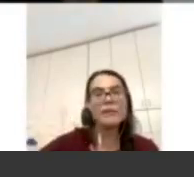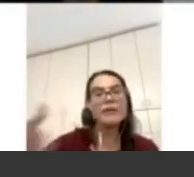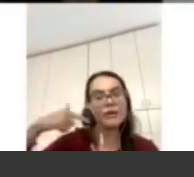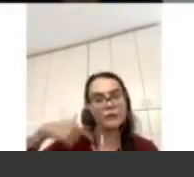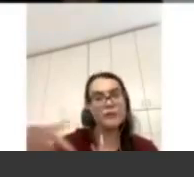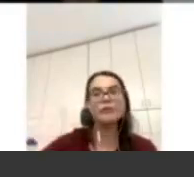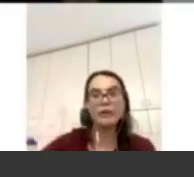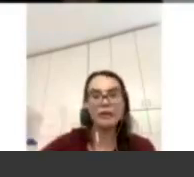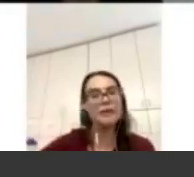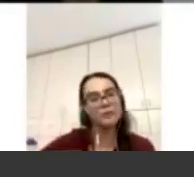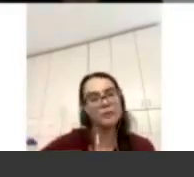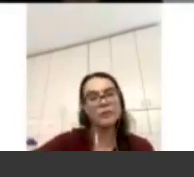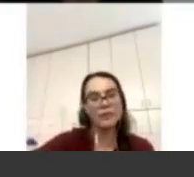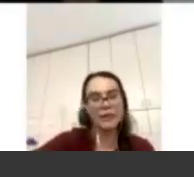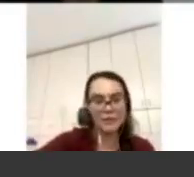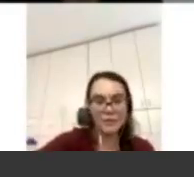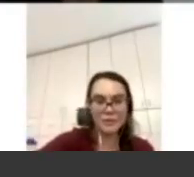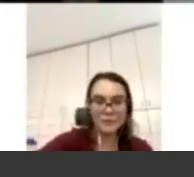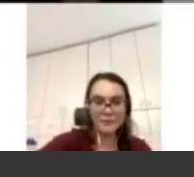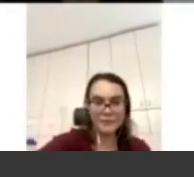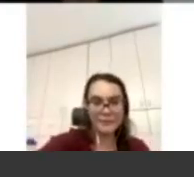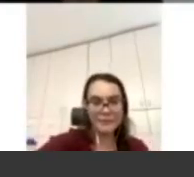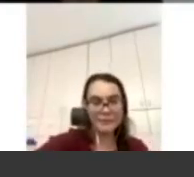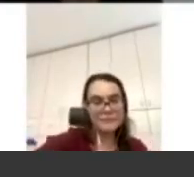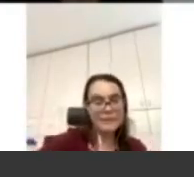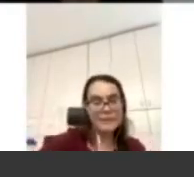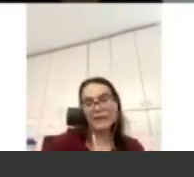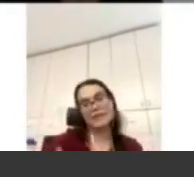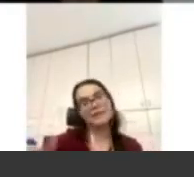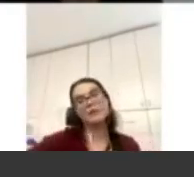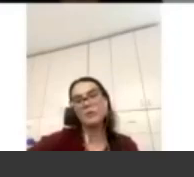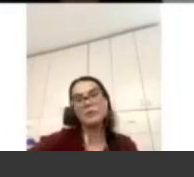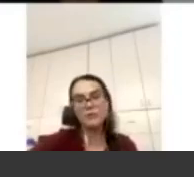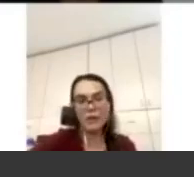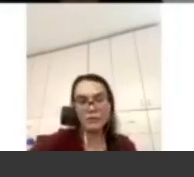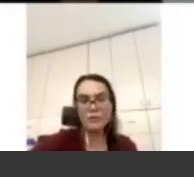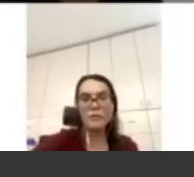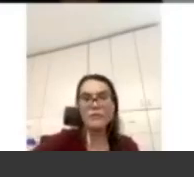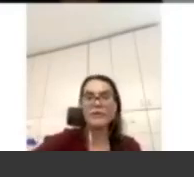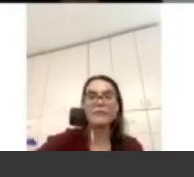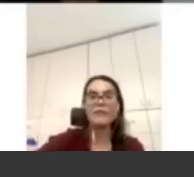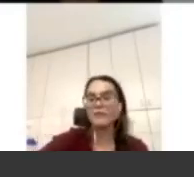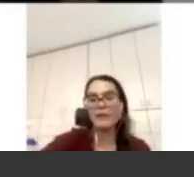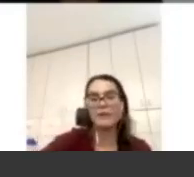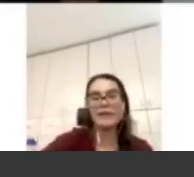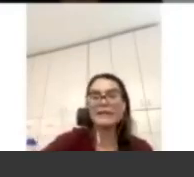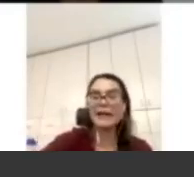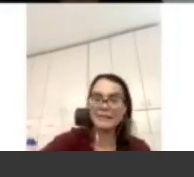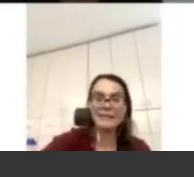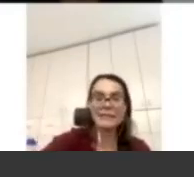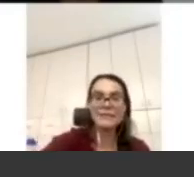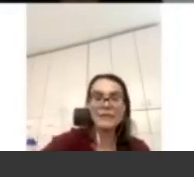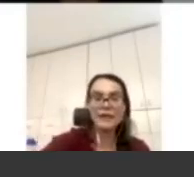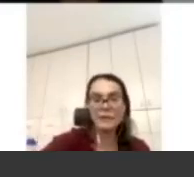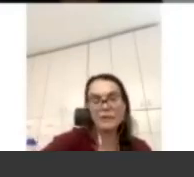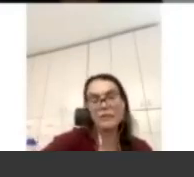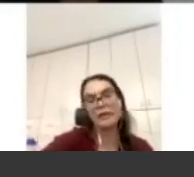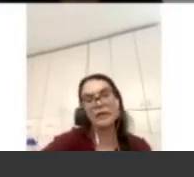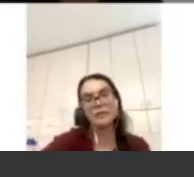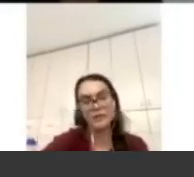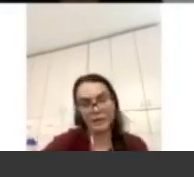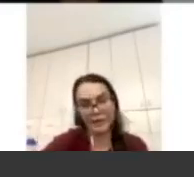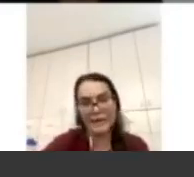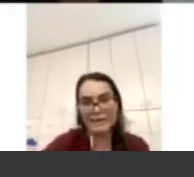repetiu o treinamento e reforçou o treinamento com toda a rede. Aqui são algumas fotos de como os treinamentos eram realizados. Esse aqui são os treinamentos